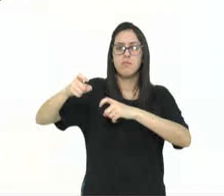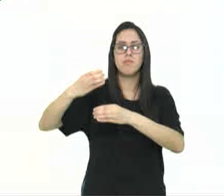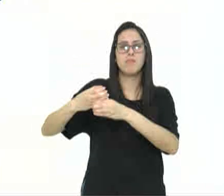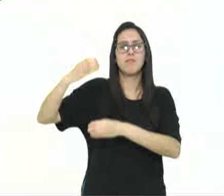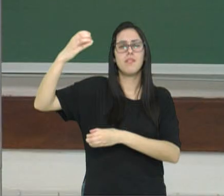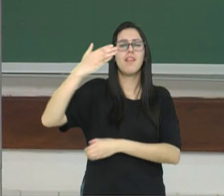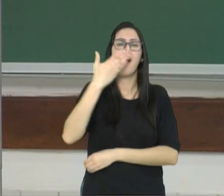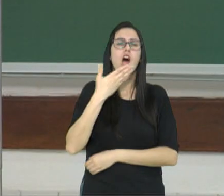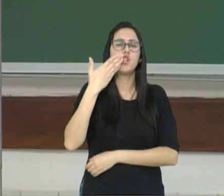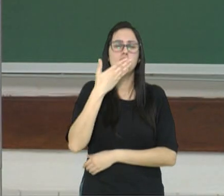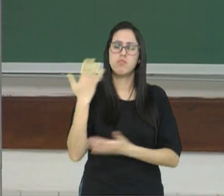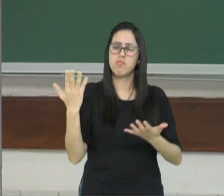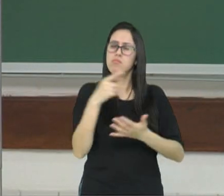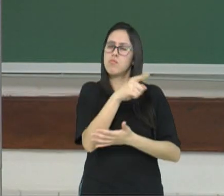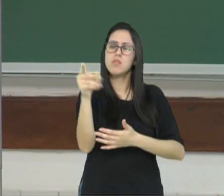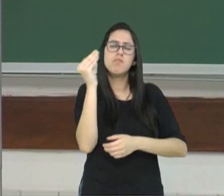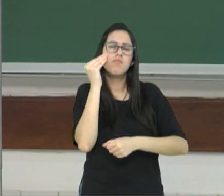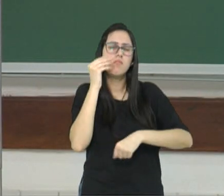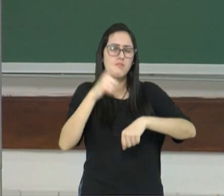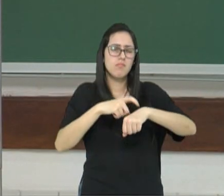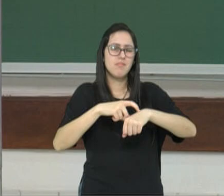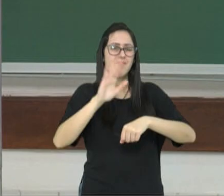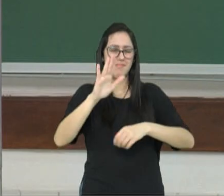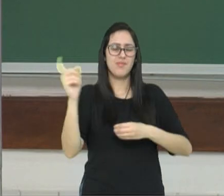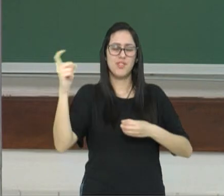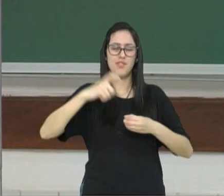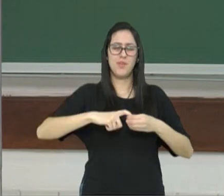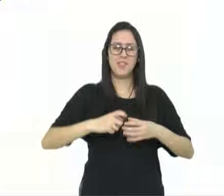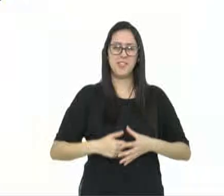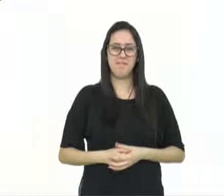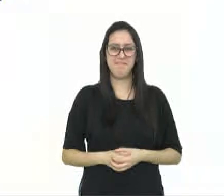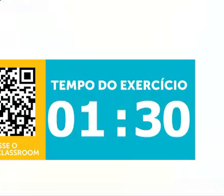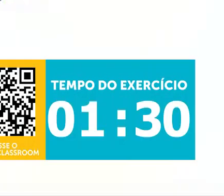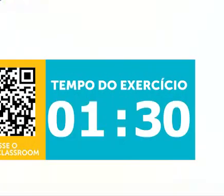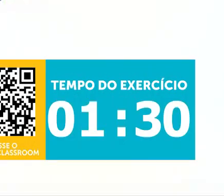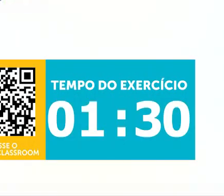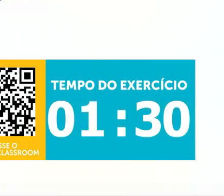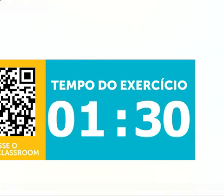cana-de-açúcar. Vocês vão ter um tempinho aí para responder e já retornamos.